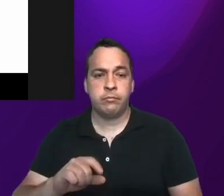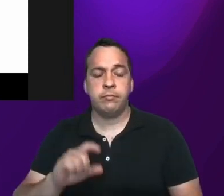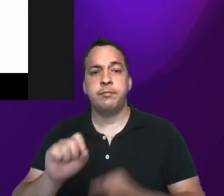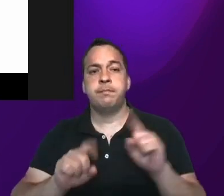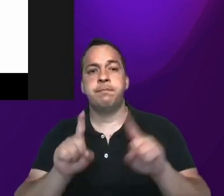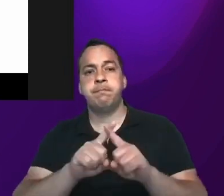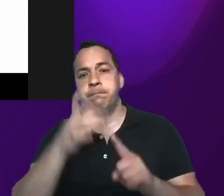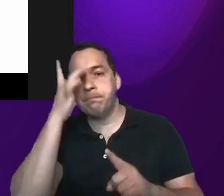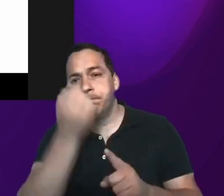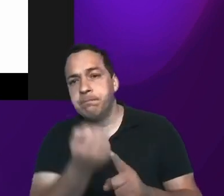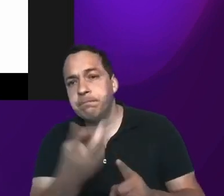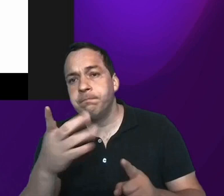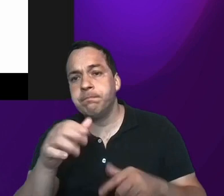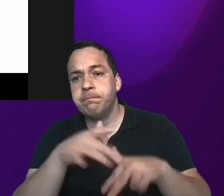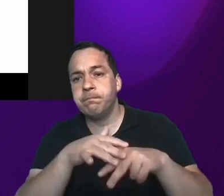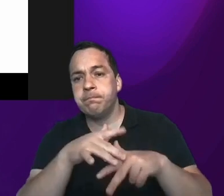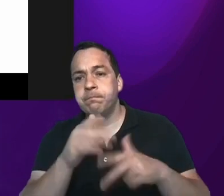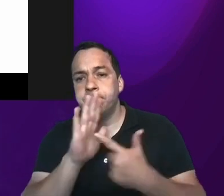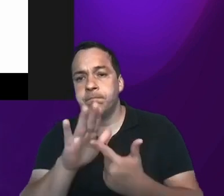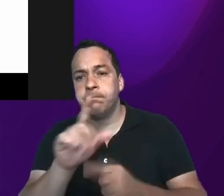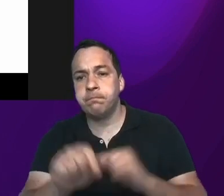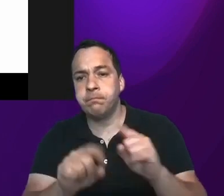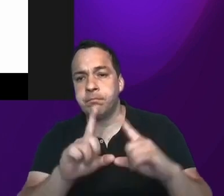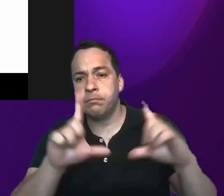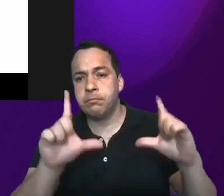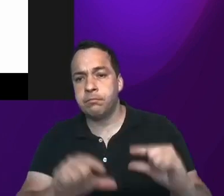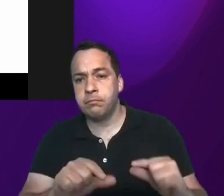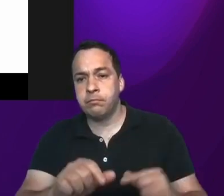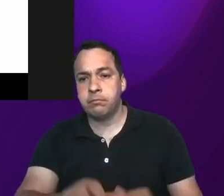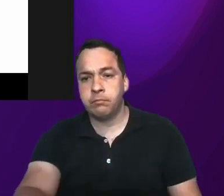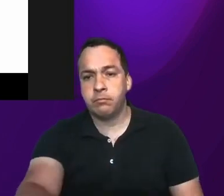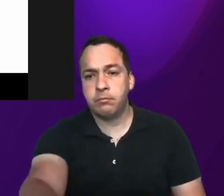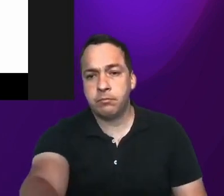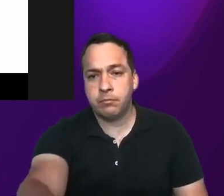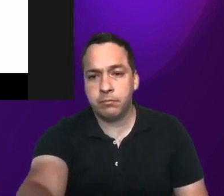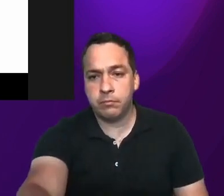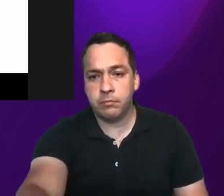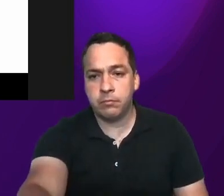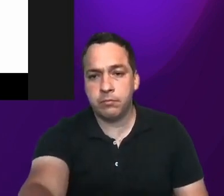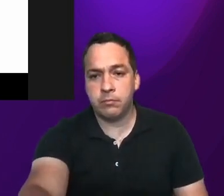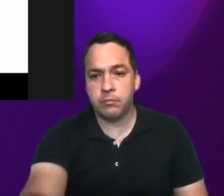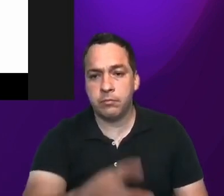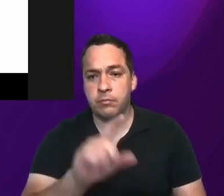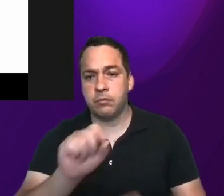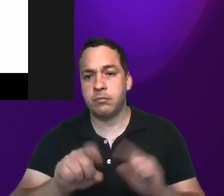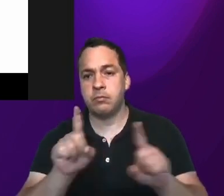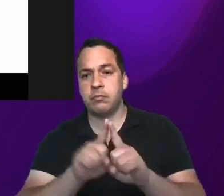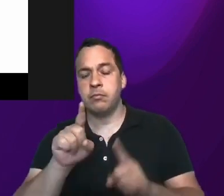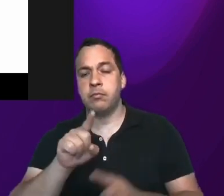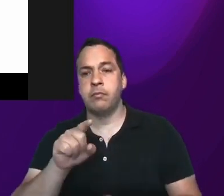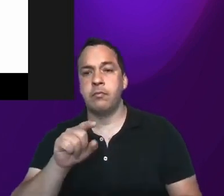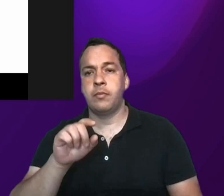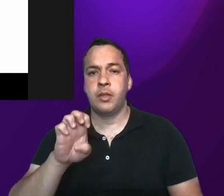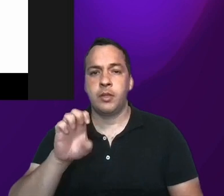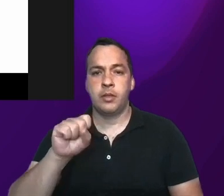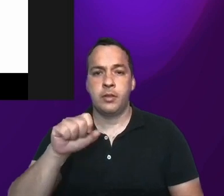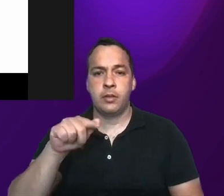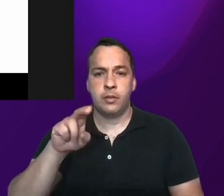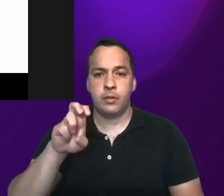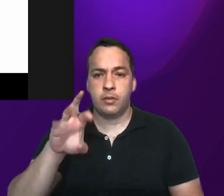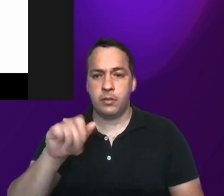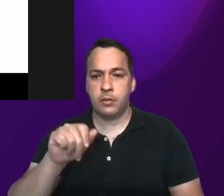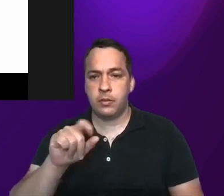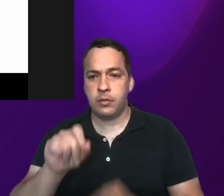pacientes frequentemente apresentam uma redução do fluxo coronariano e isquemia de demanda durante a diálise. E os